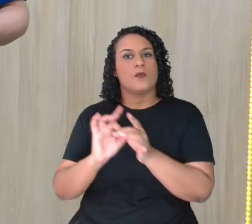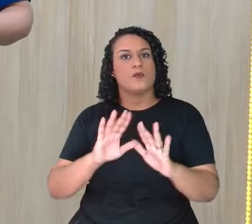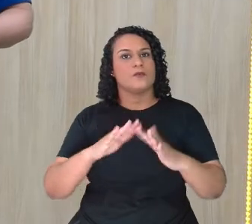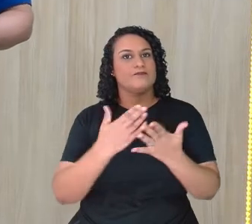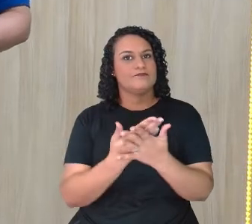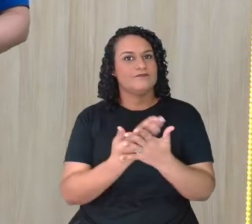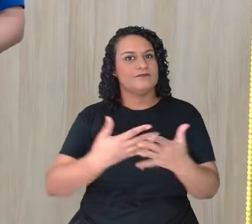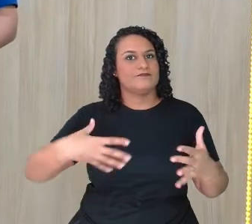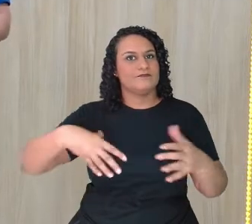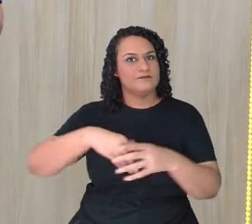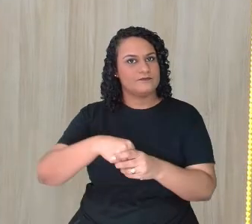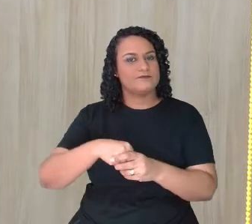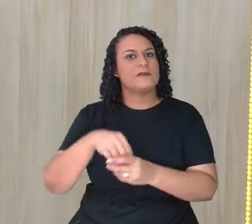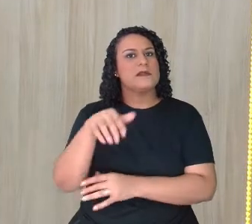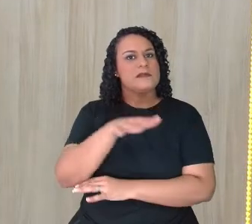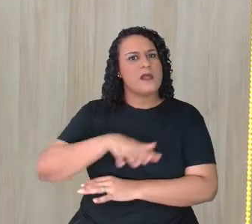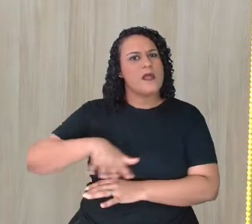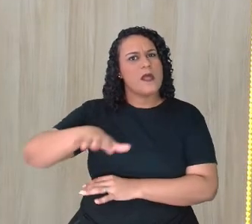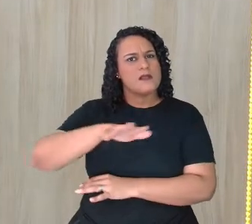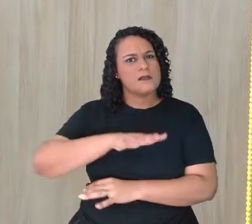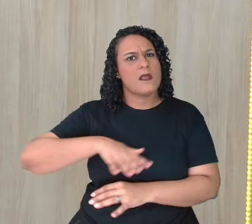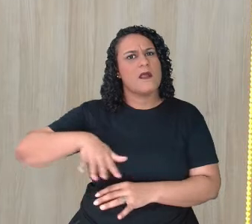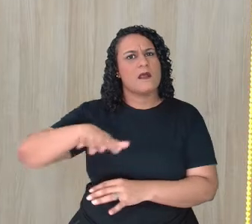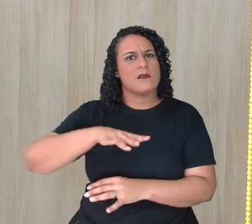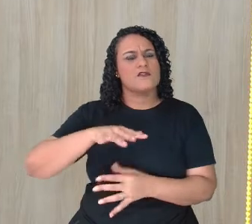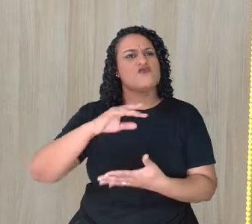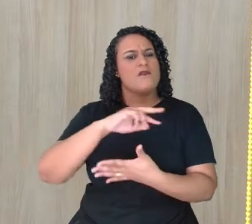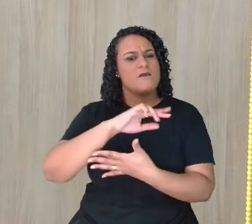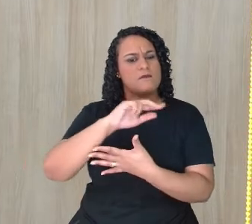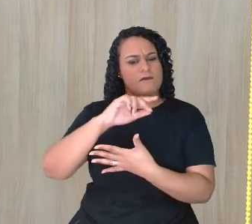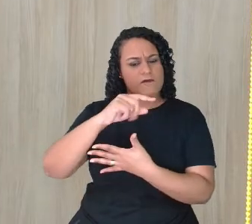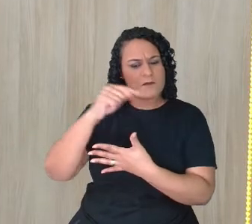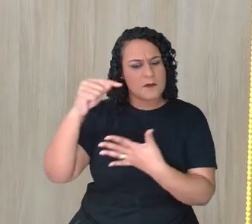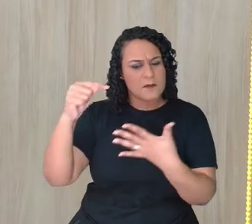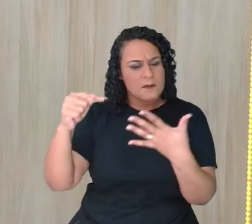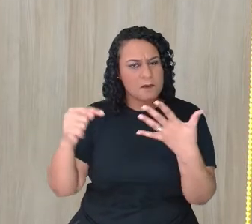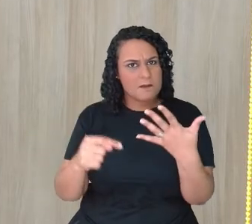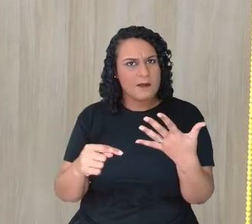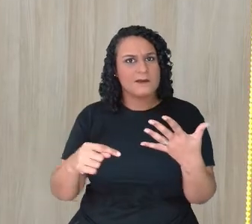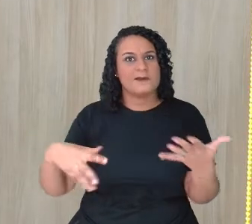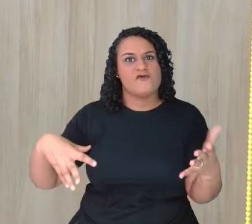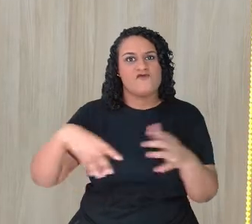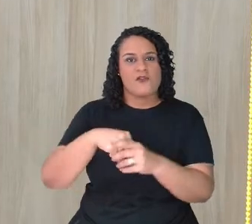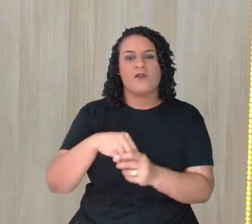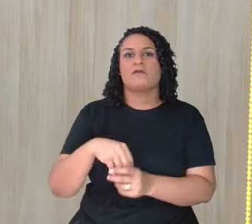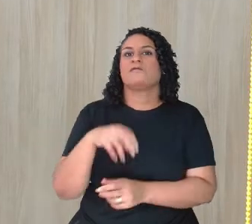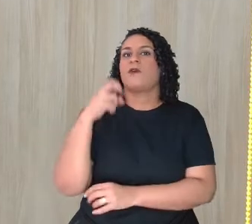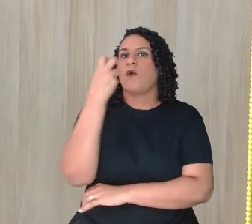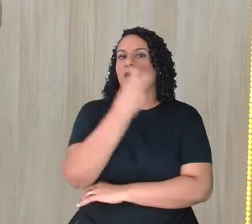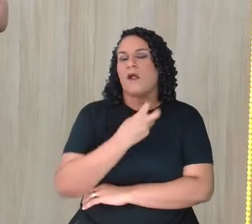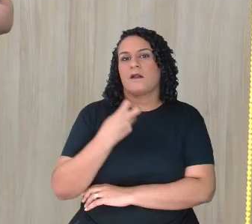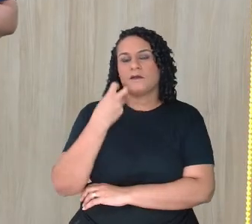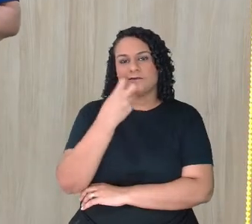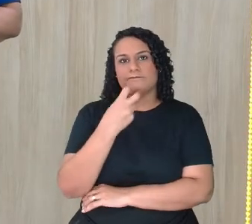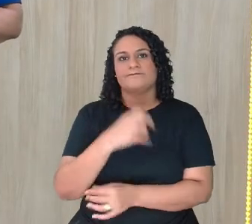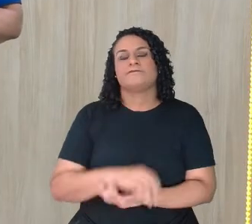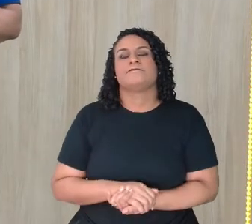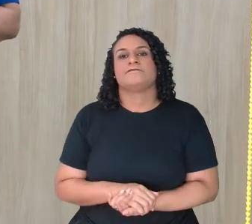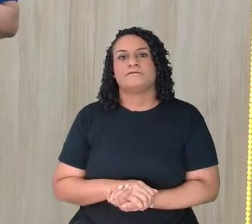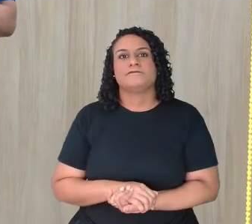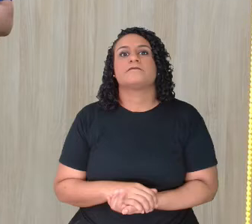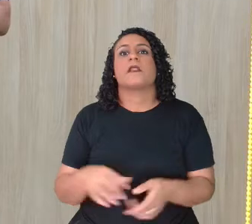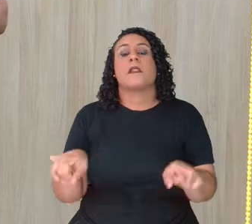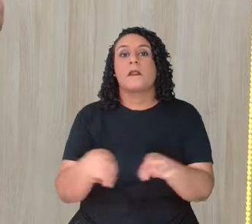escolar, esses campos de atuação que estão dentro da oralidade, não é? Fora este eixo, nós temos o eixo